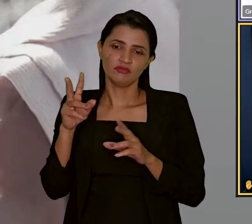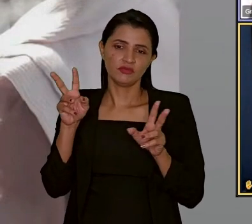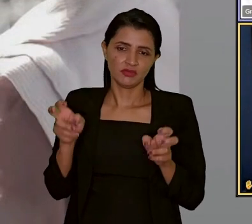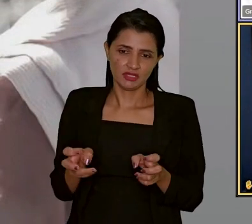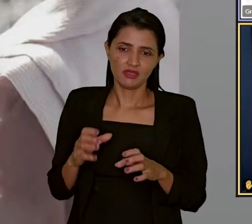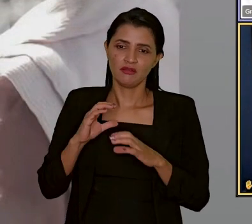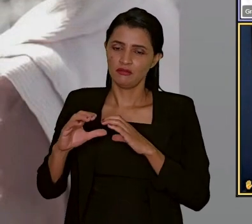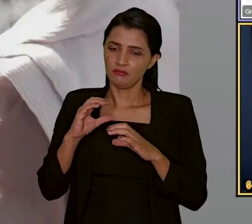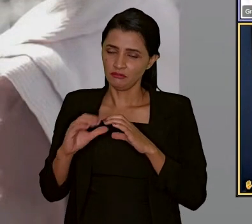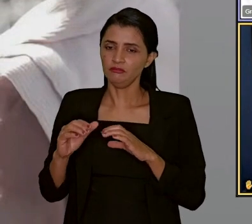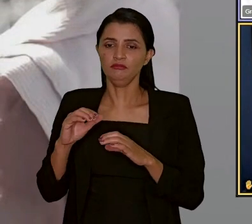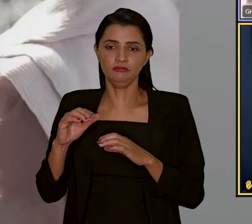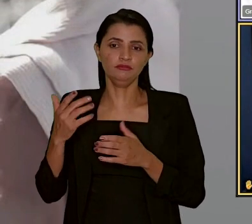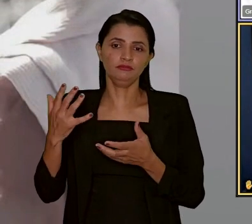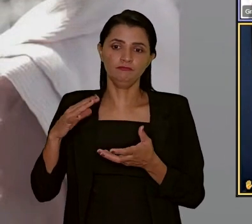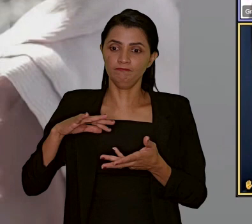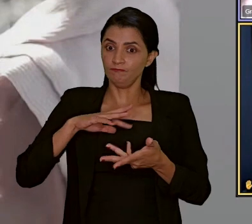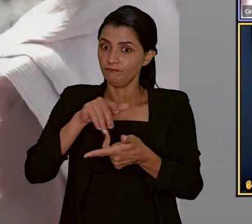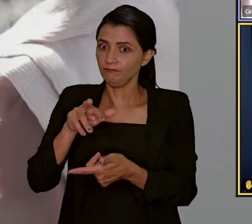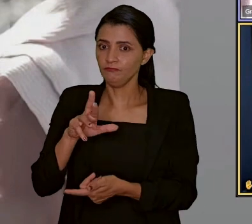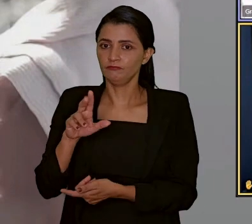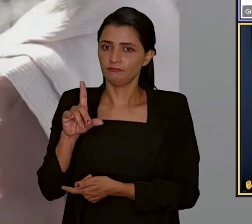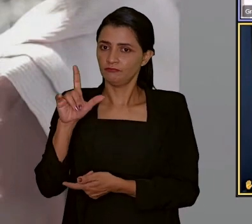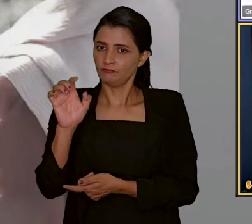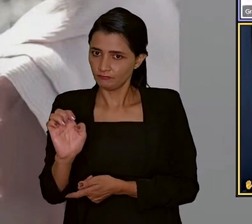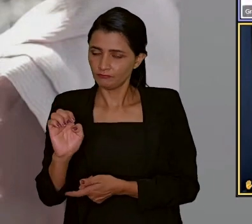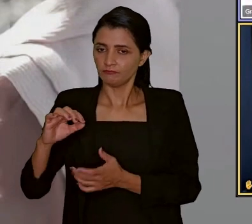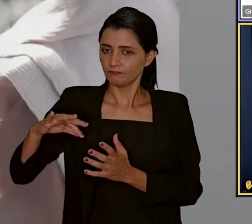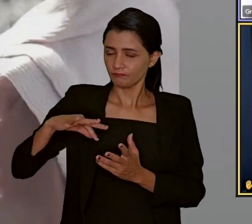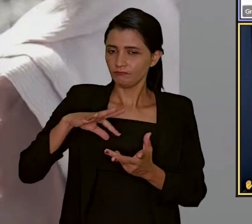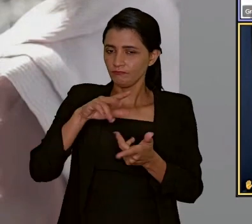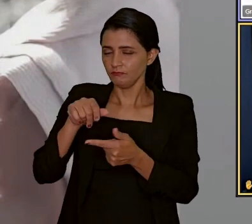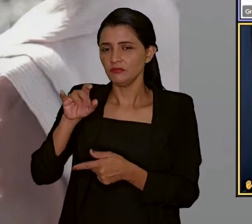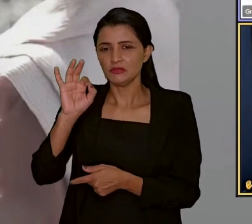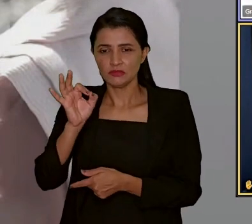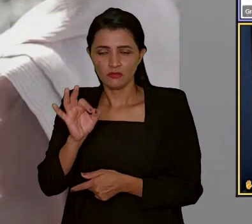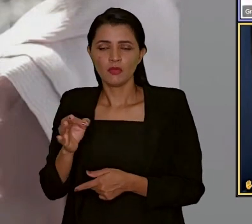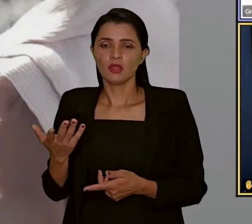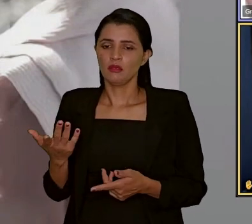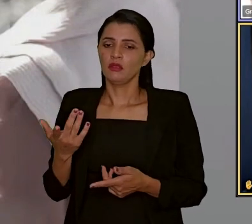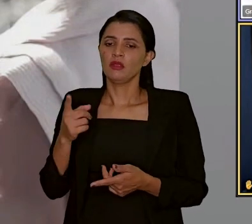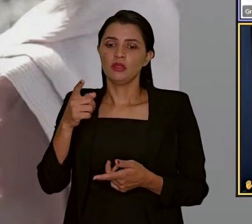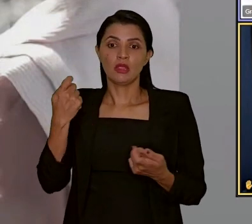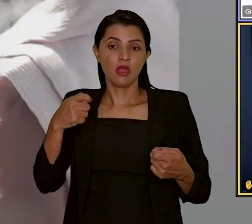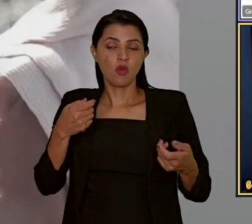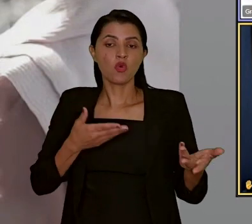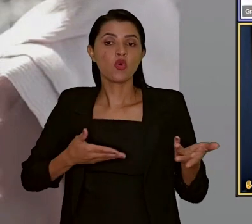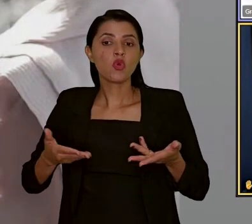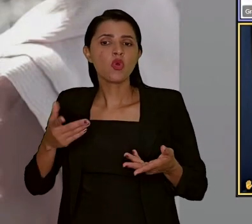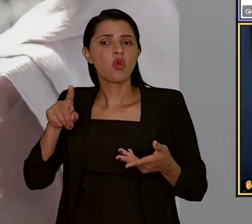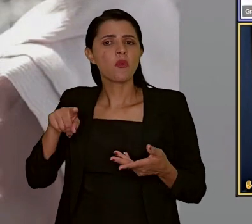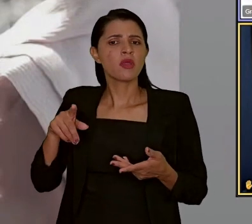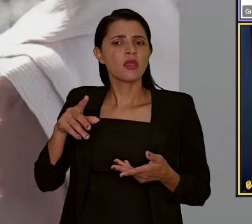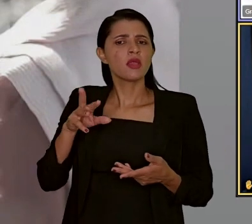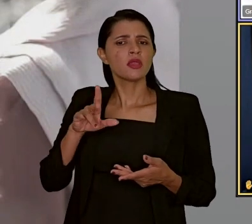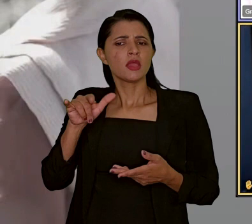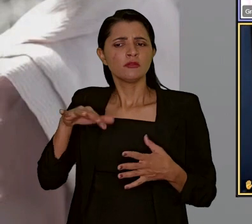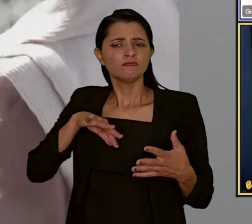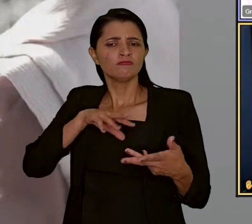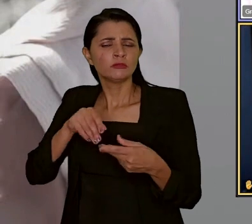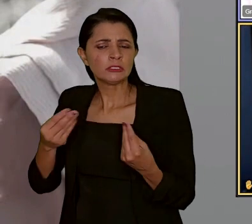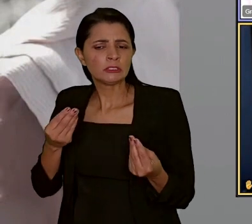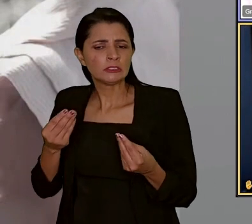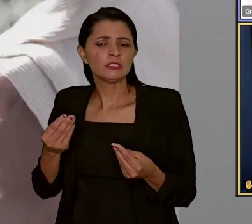red internacional, ambos jueces de la red internacional. Sí. Pero asimismo, los jueces de la red nacional, en caso de ser